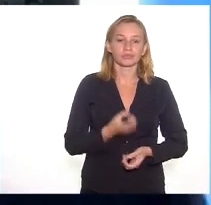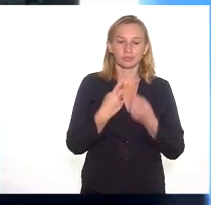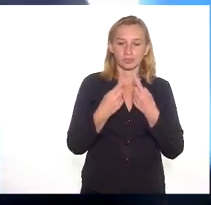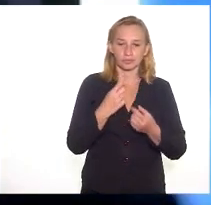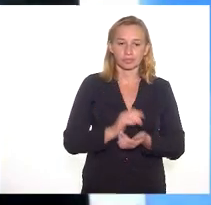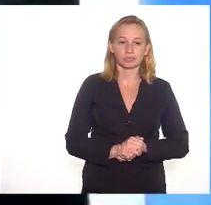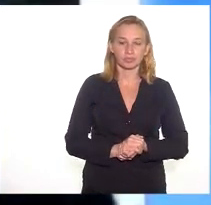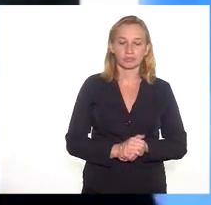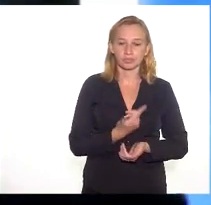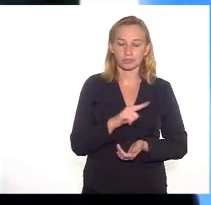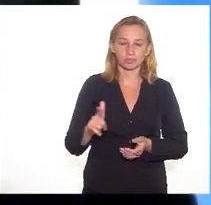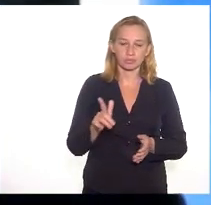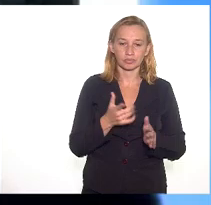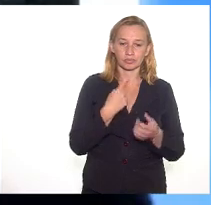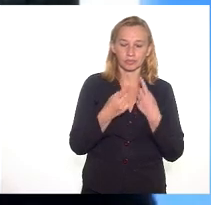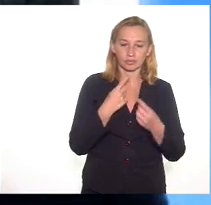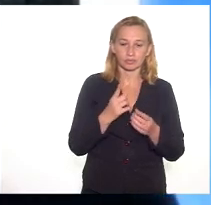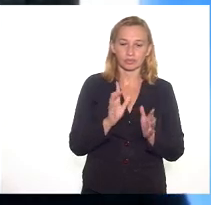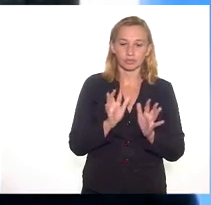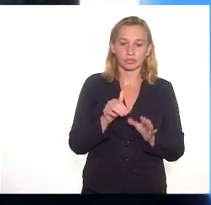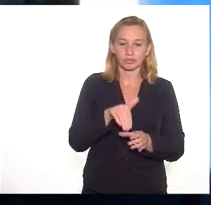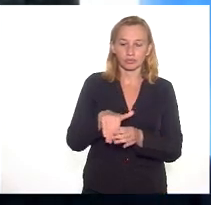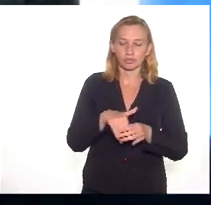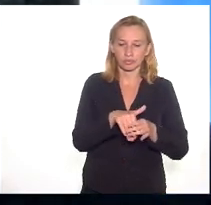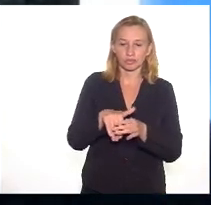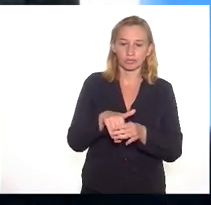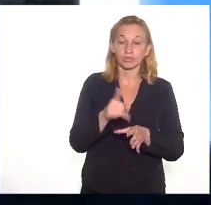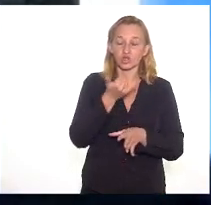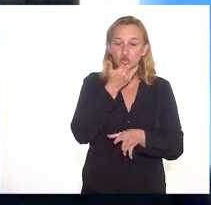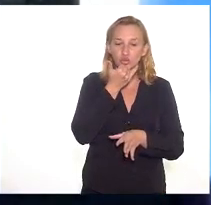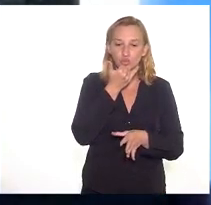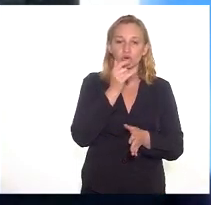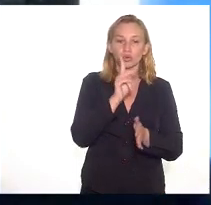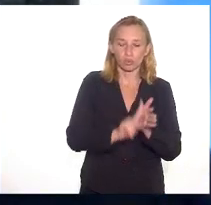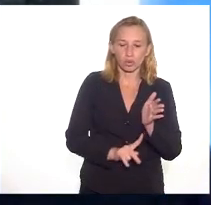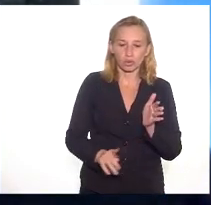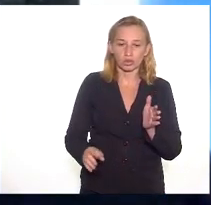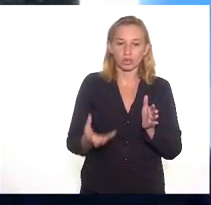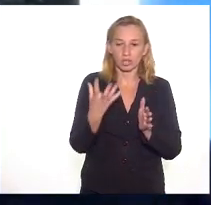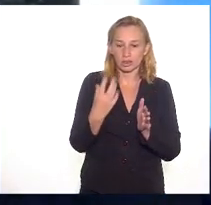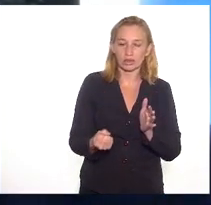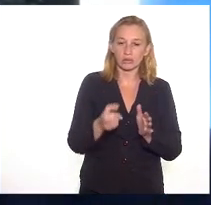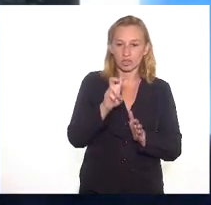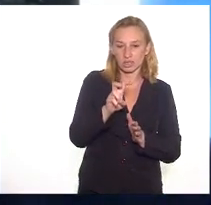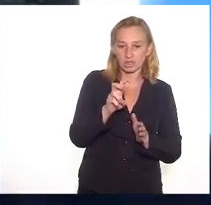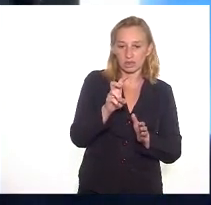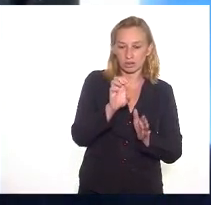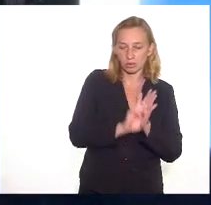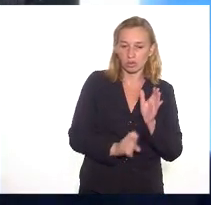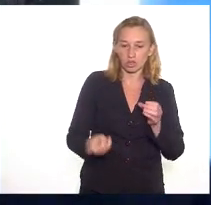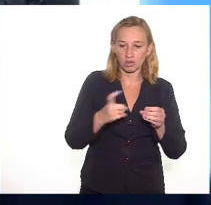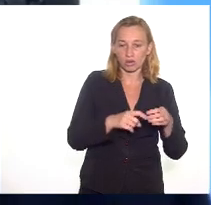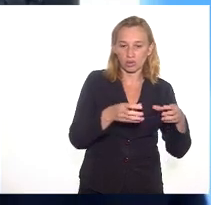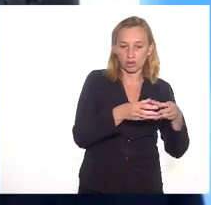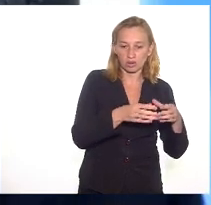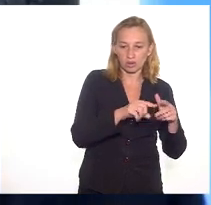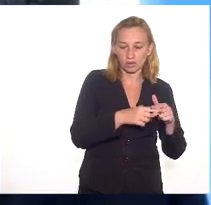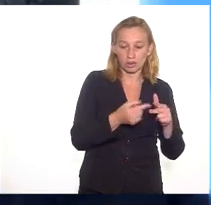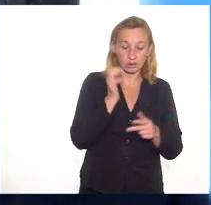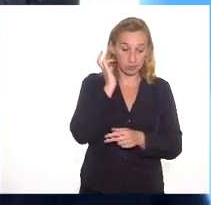em discussão. Não havendo quem queira discutir, em votação. Desculpa. O projeto recebeu 5 emendas, retorna às comissões